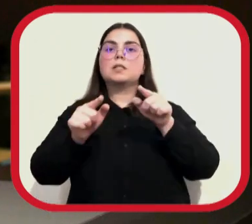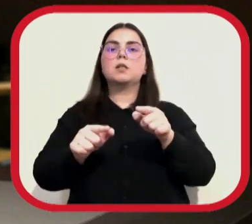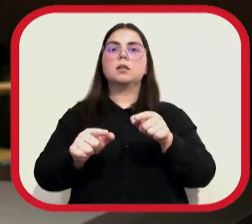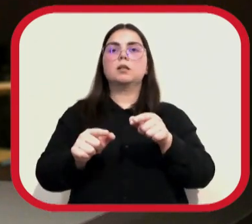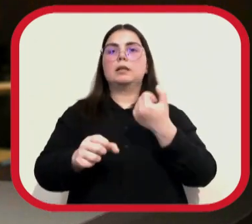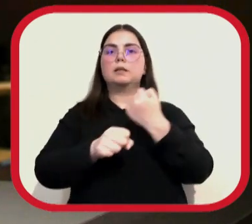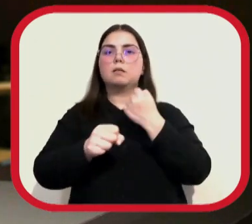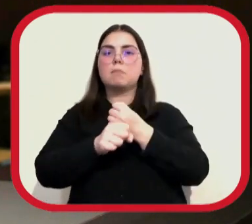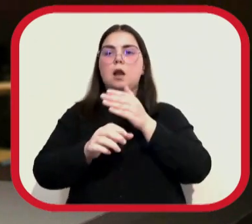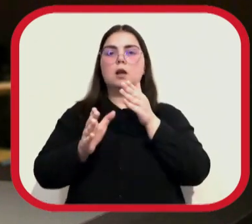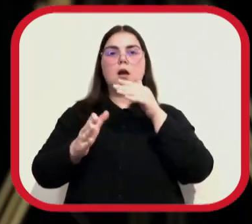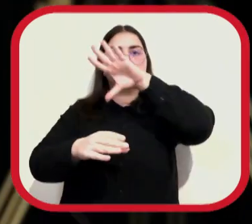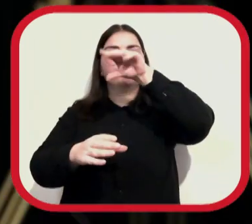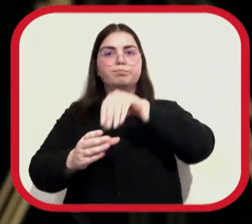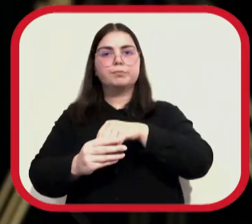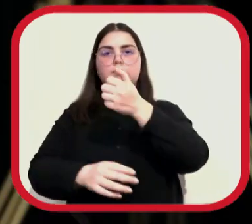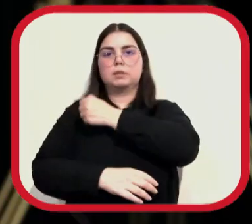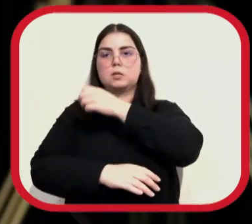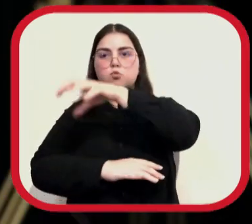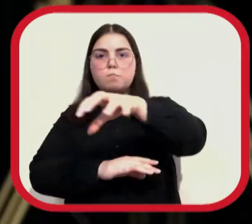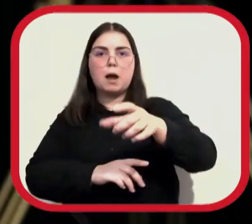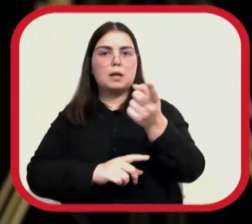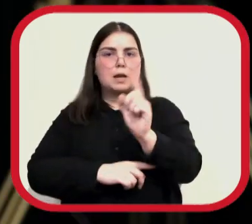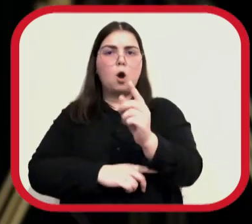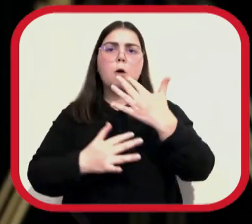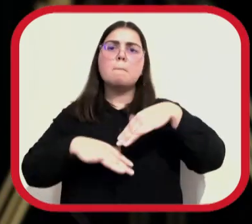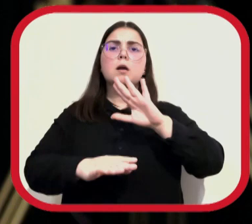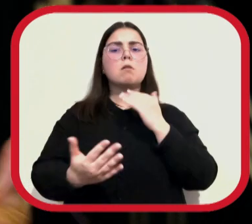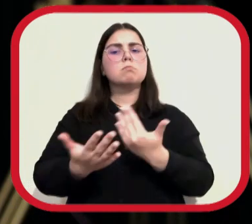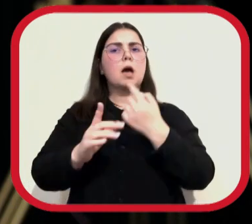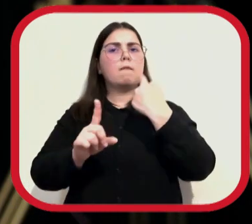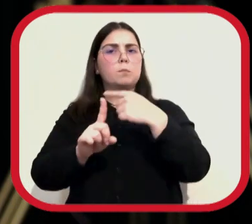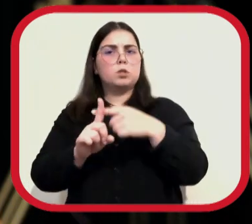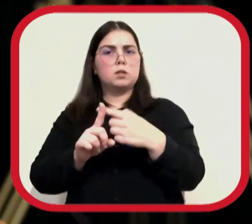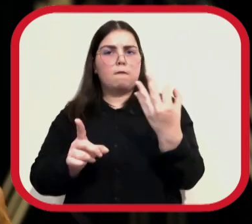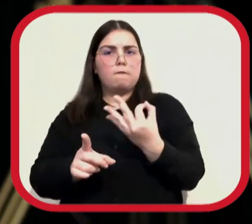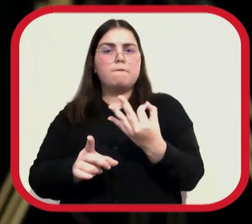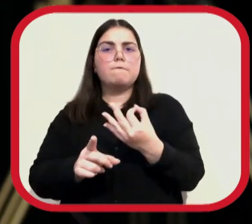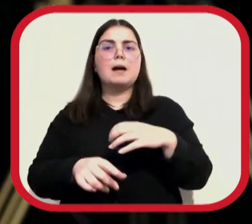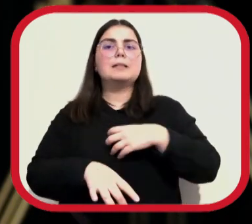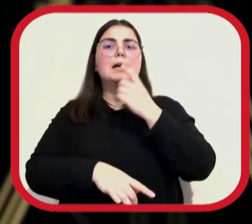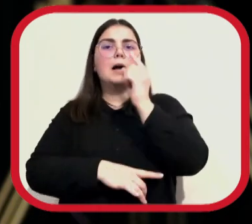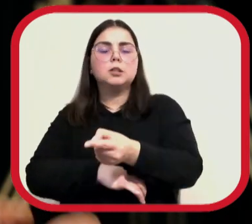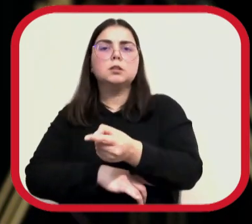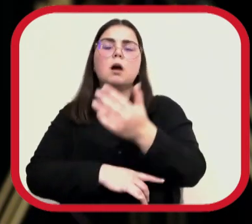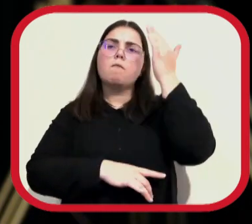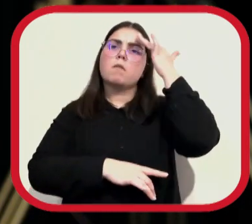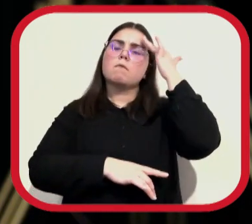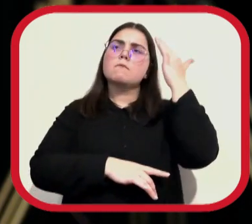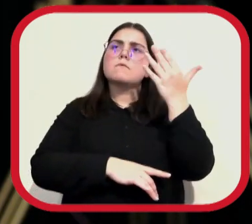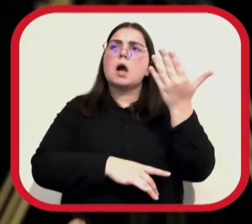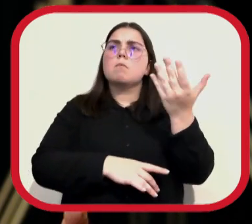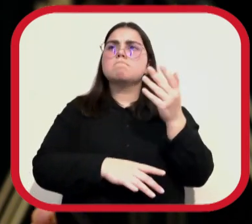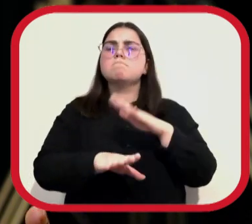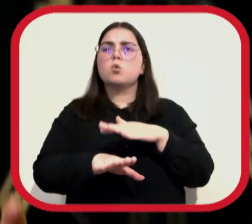O Senjor não trabalha diretamente para o bairro, mas eu tenho a certeza que contribui para o bairro. E contribui para o bairro em que sentido? Eu